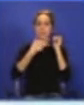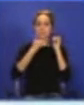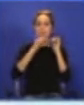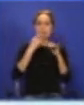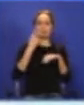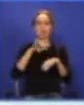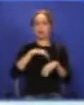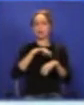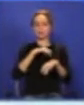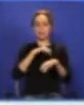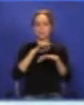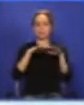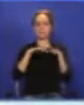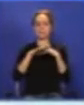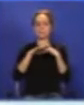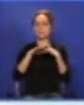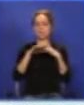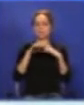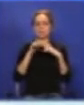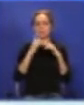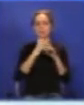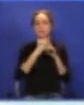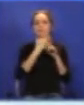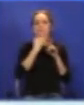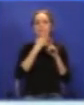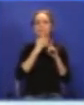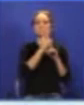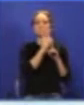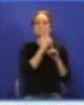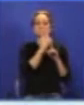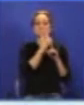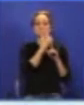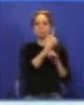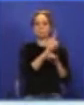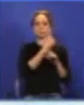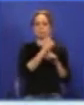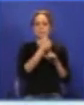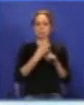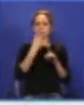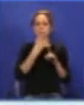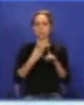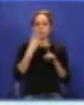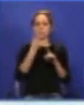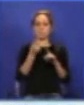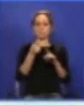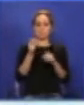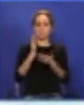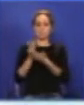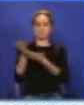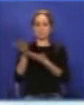laboratório. Para a confecção, porque são feitos à medida do dente de cada pessoa. E levam 2, 3 meses até receber